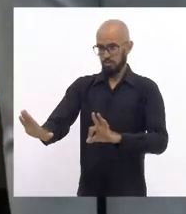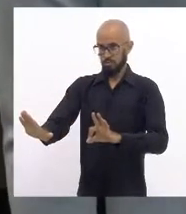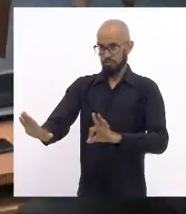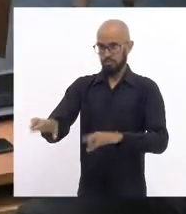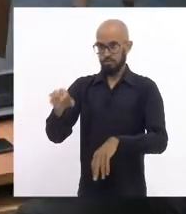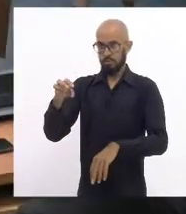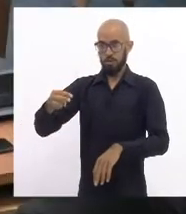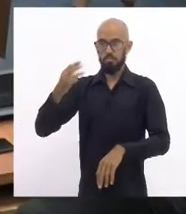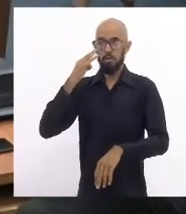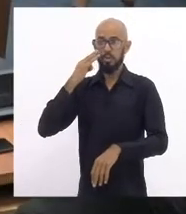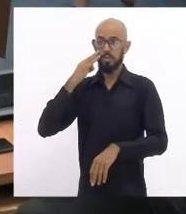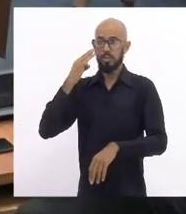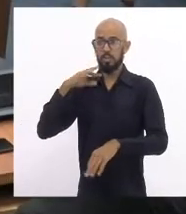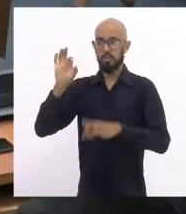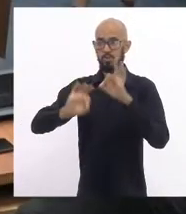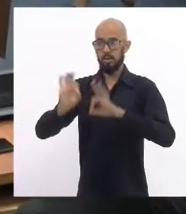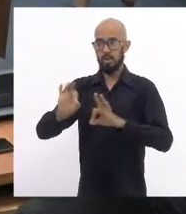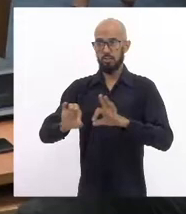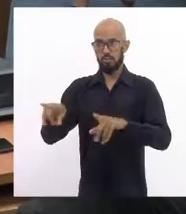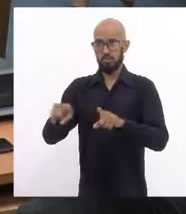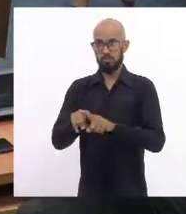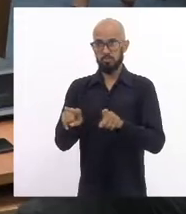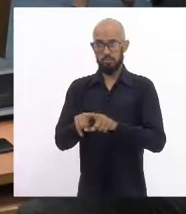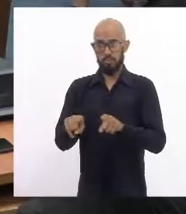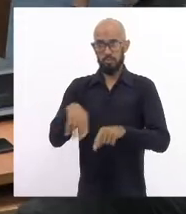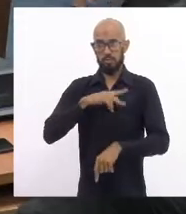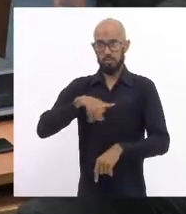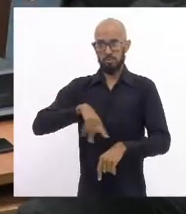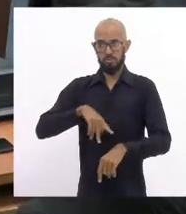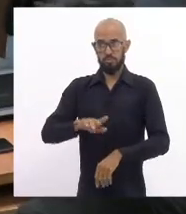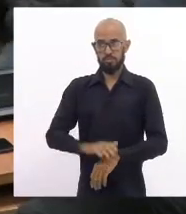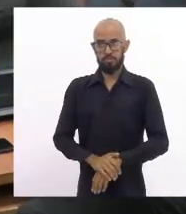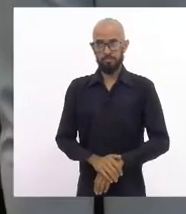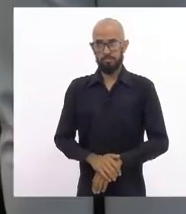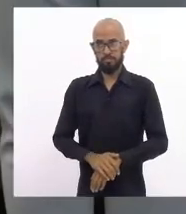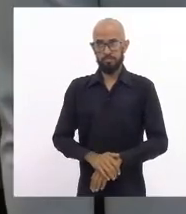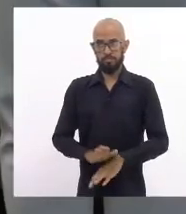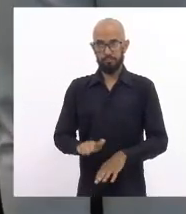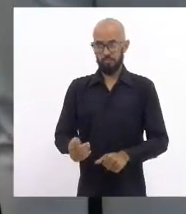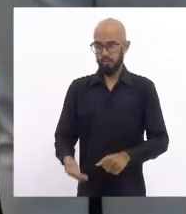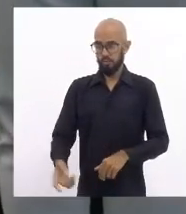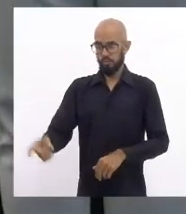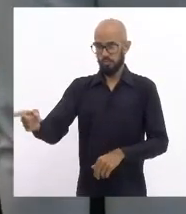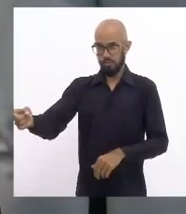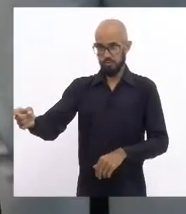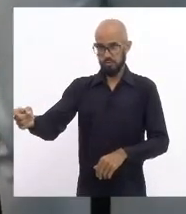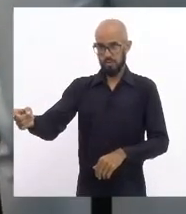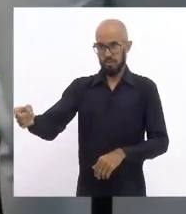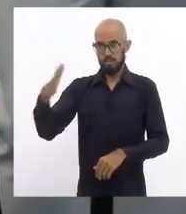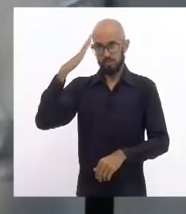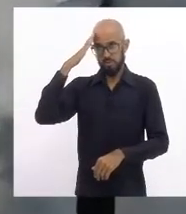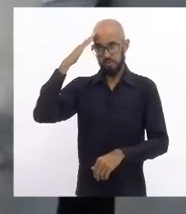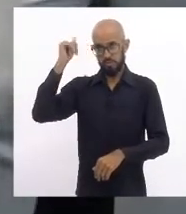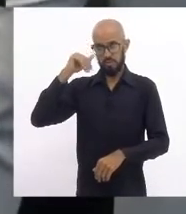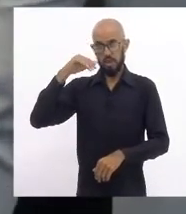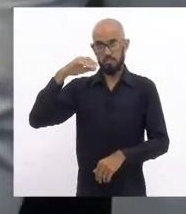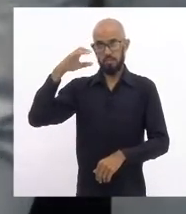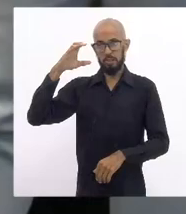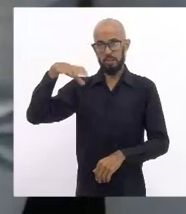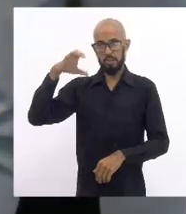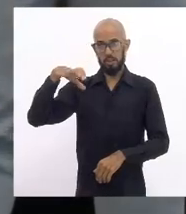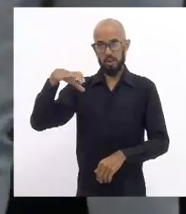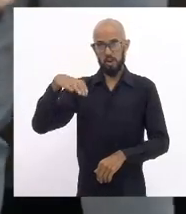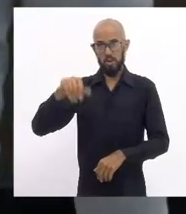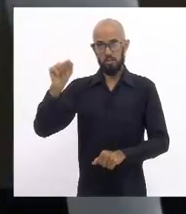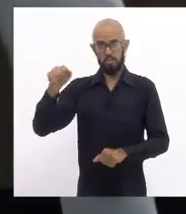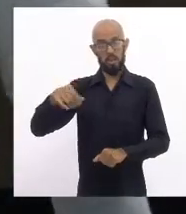também, presidente. Um minuto. Mas, Vossa Excelência, como sabe que Niterói foi capital do antigo